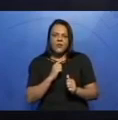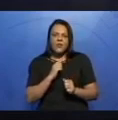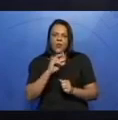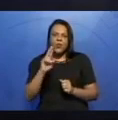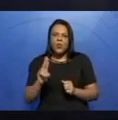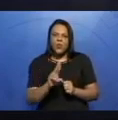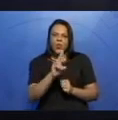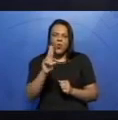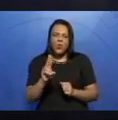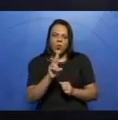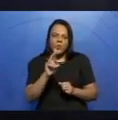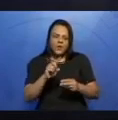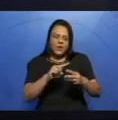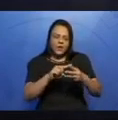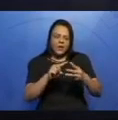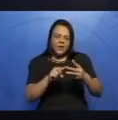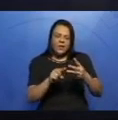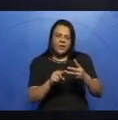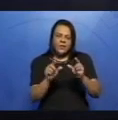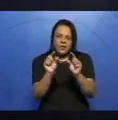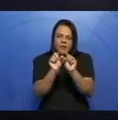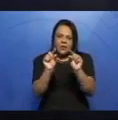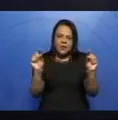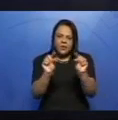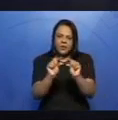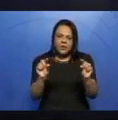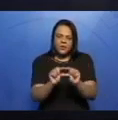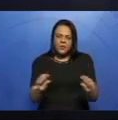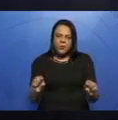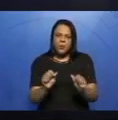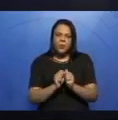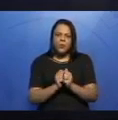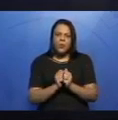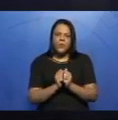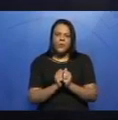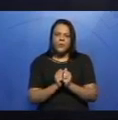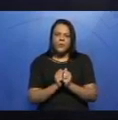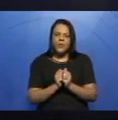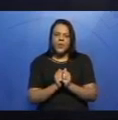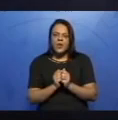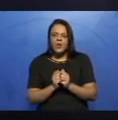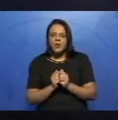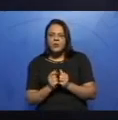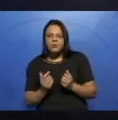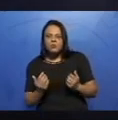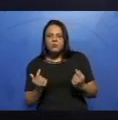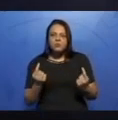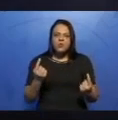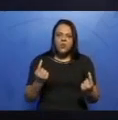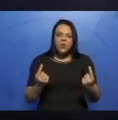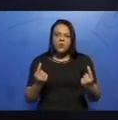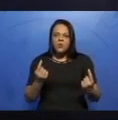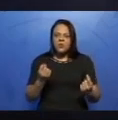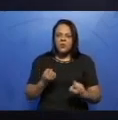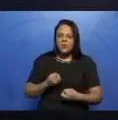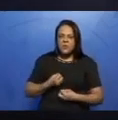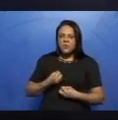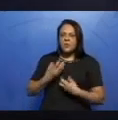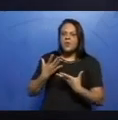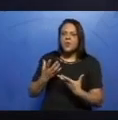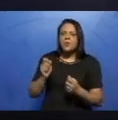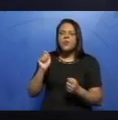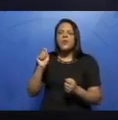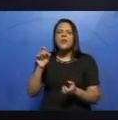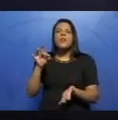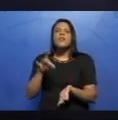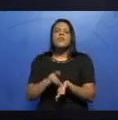uso em 3 orações de algumas dessas expressões para